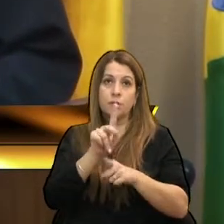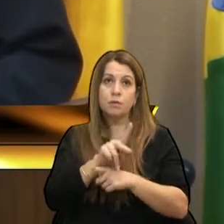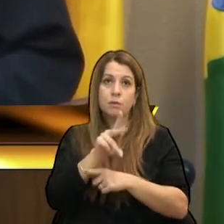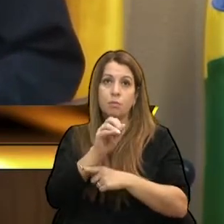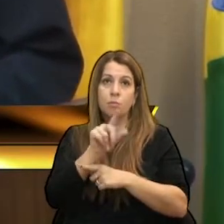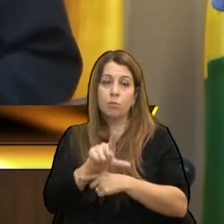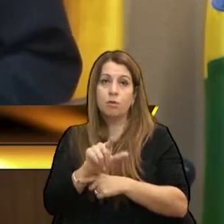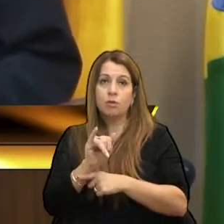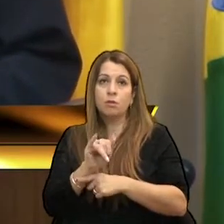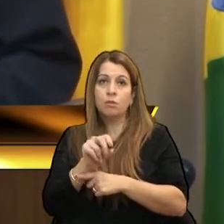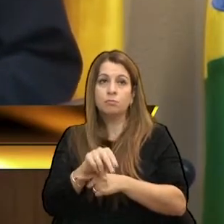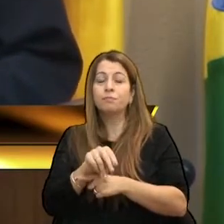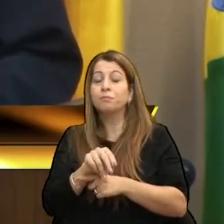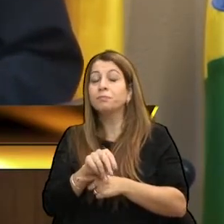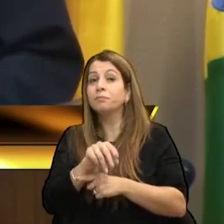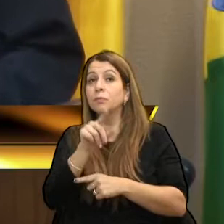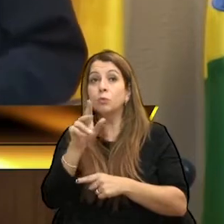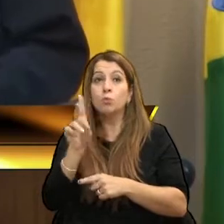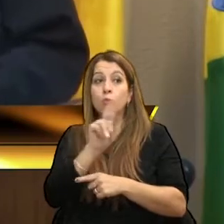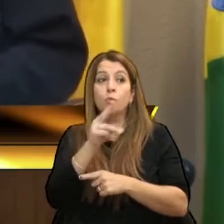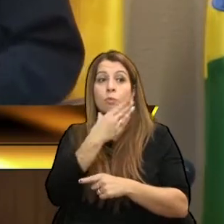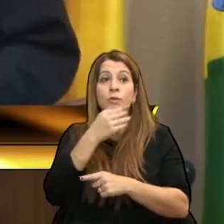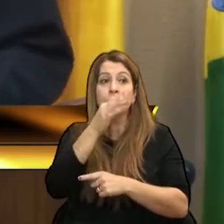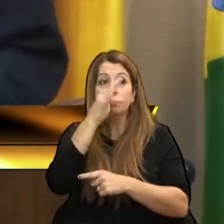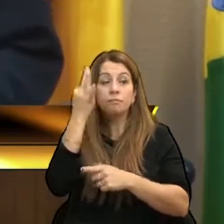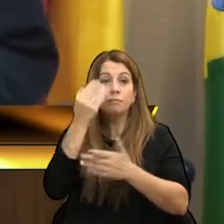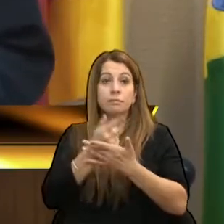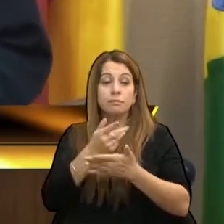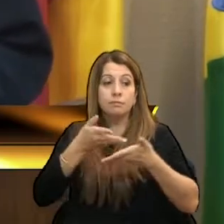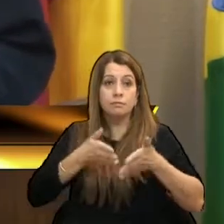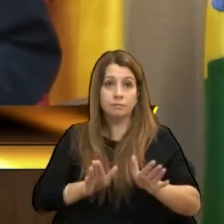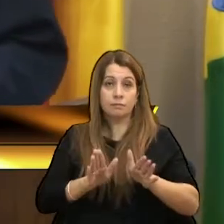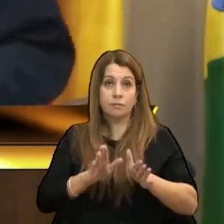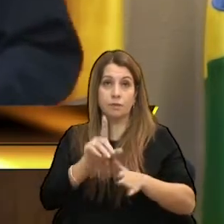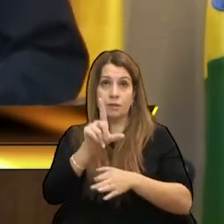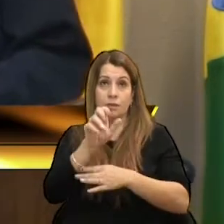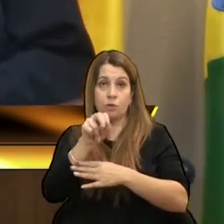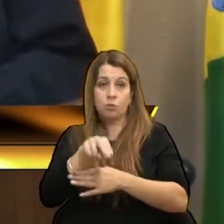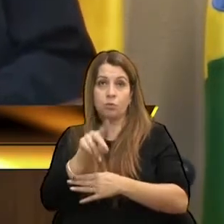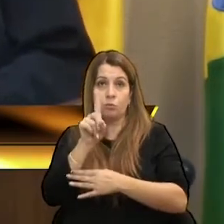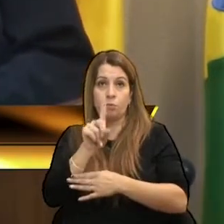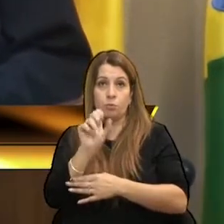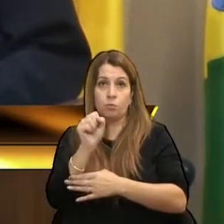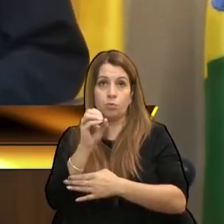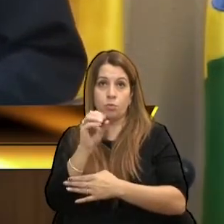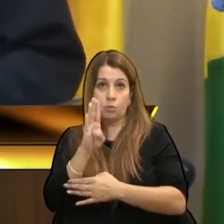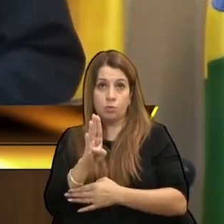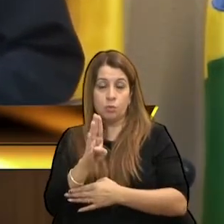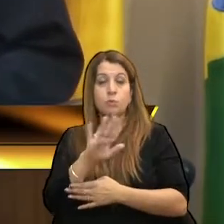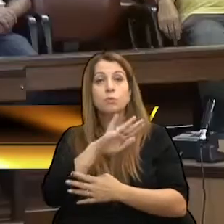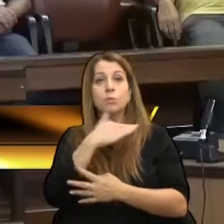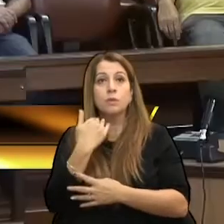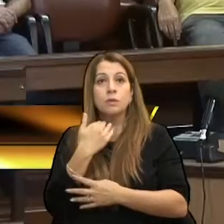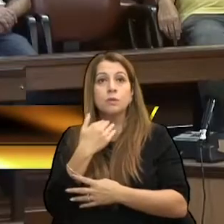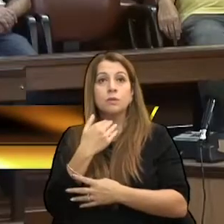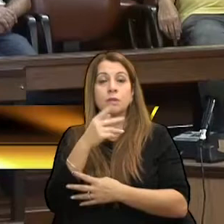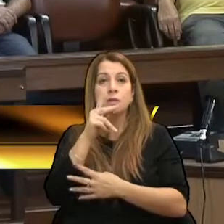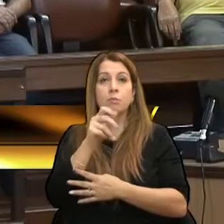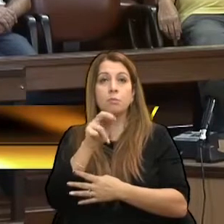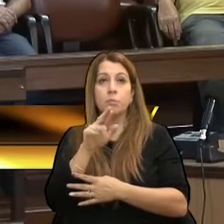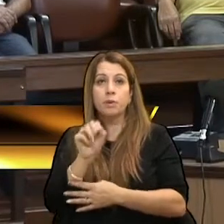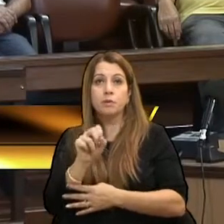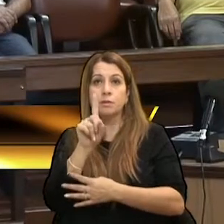Léon Denis Ravaillon, que nasceu em Lyon em 1804, e morreu em Paris